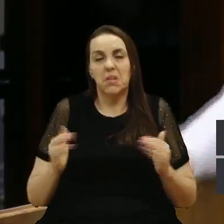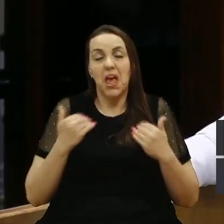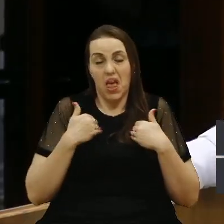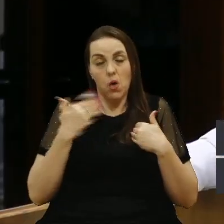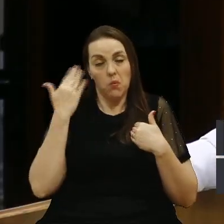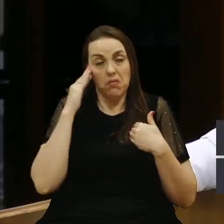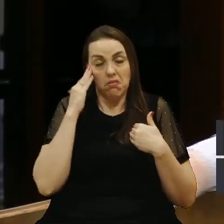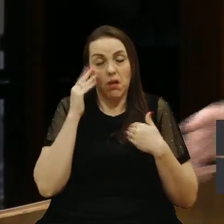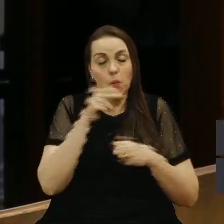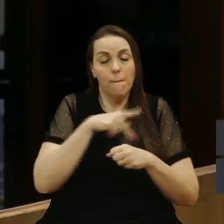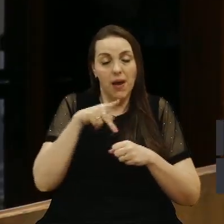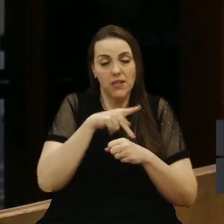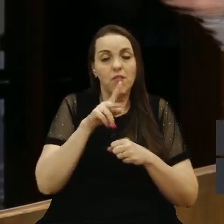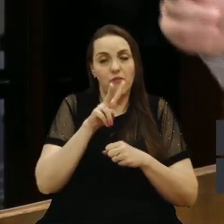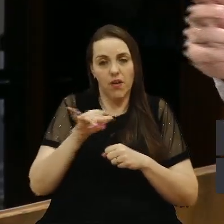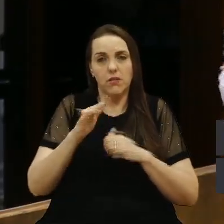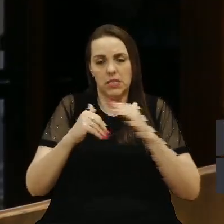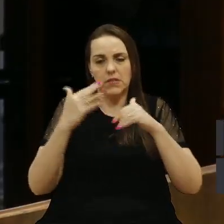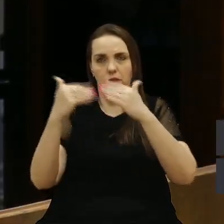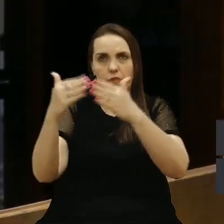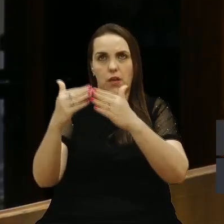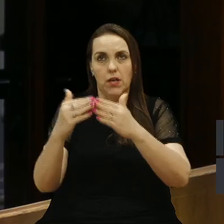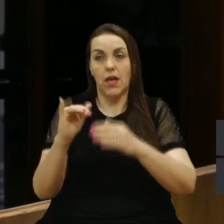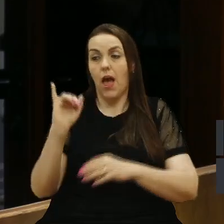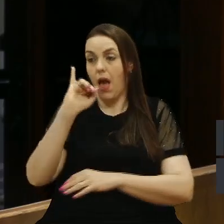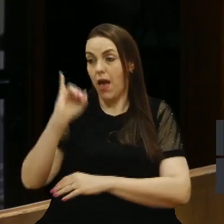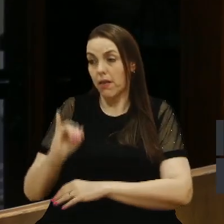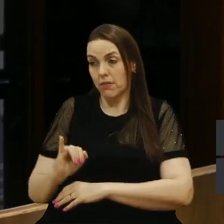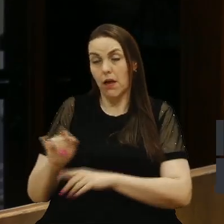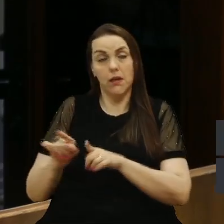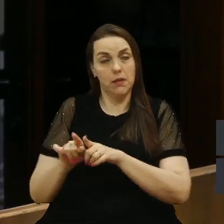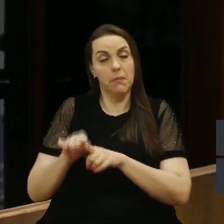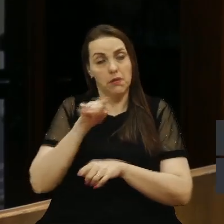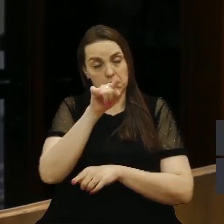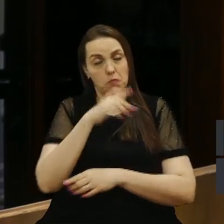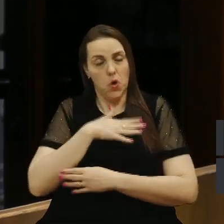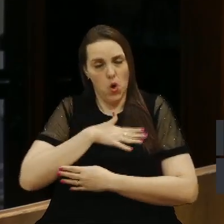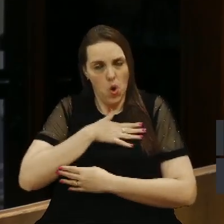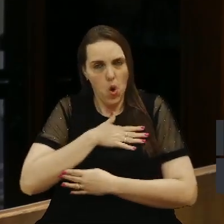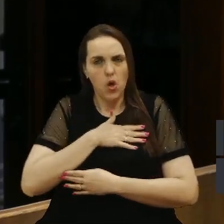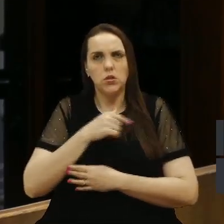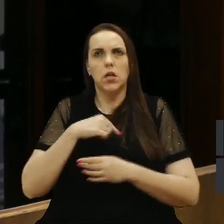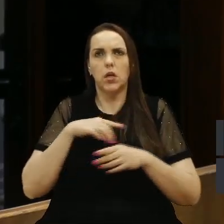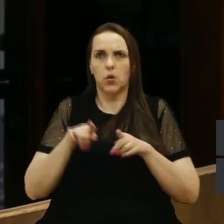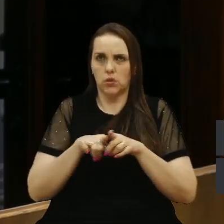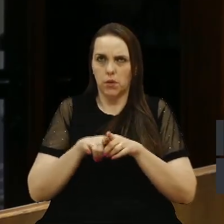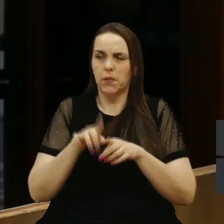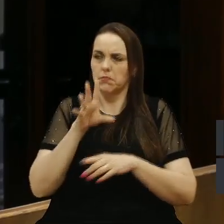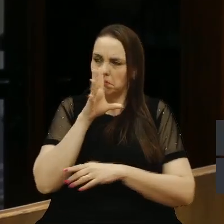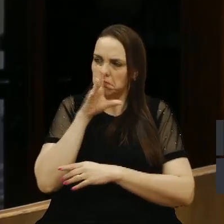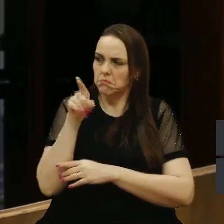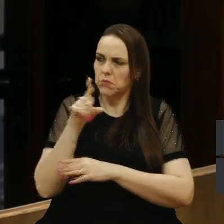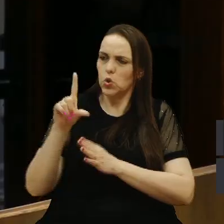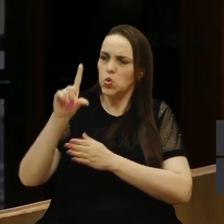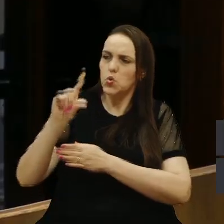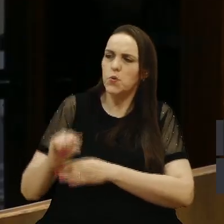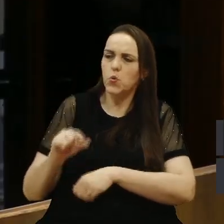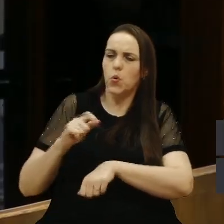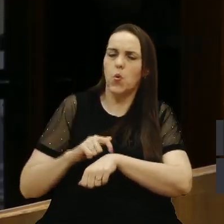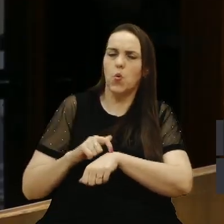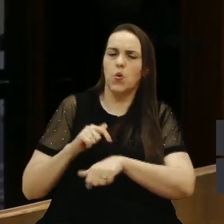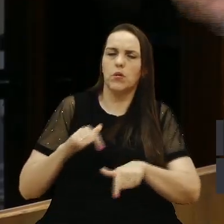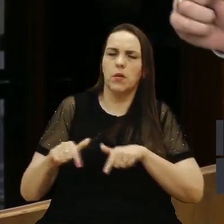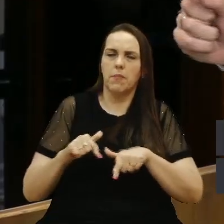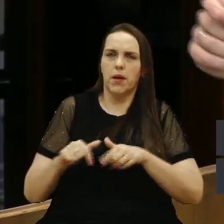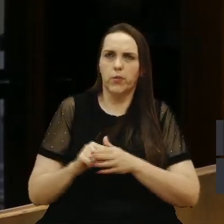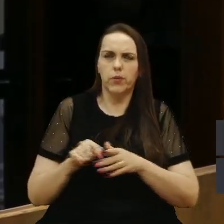país em desenvolvimento. A exemplo da Itália, que o senhor tanto gosta e que eu tenho uma admiração significativa que reduz a jornada de trabalho, a